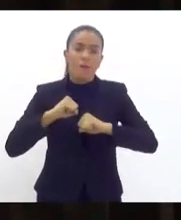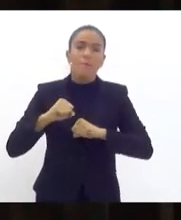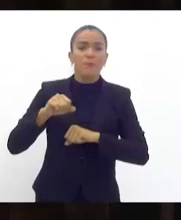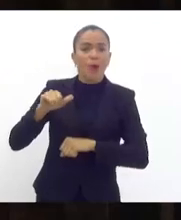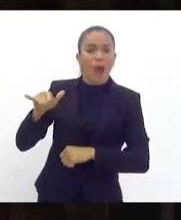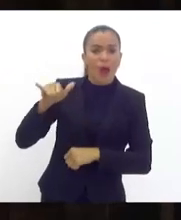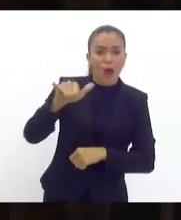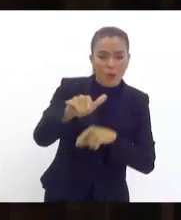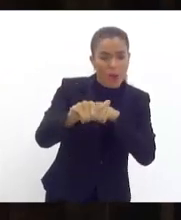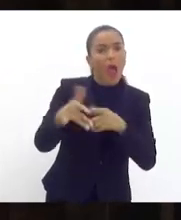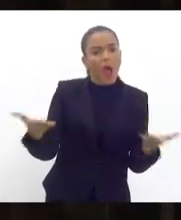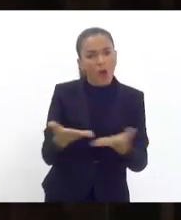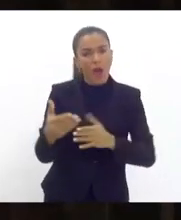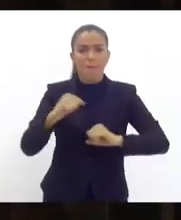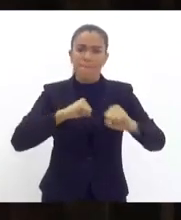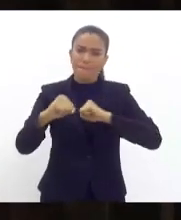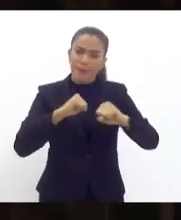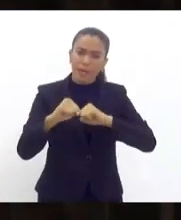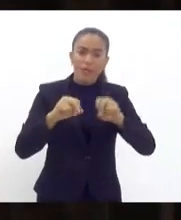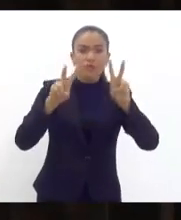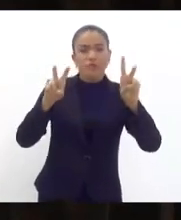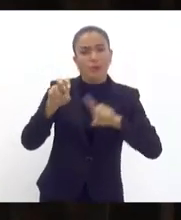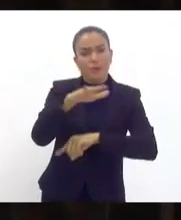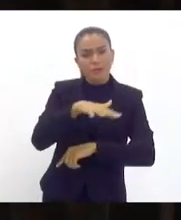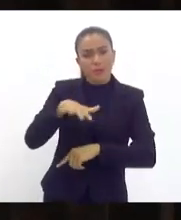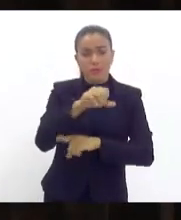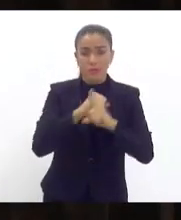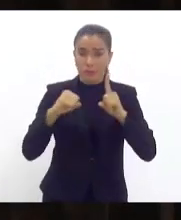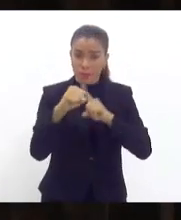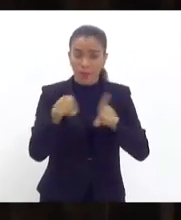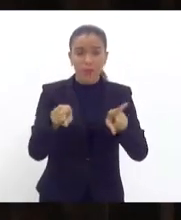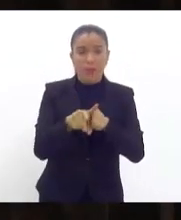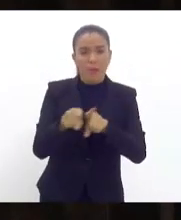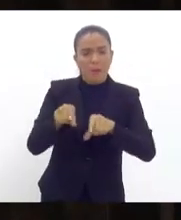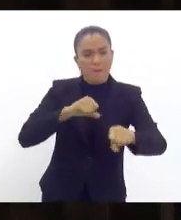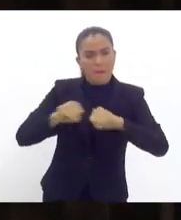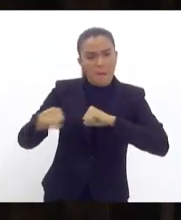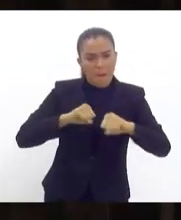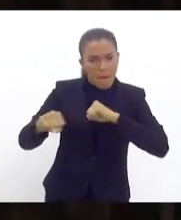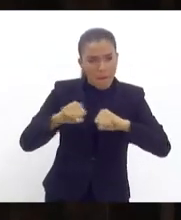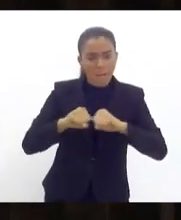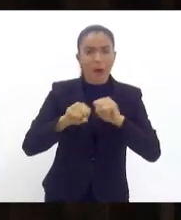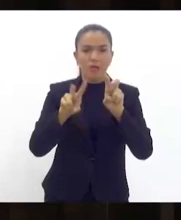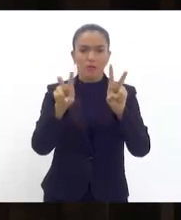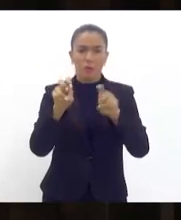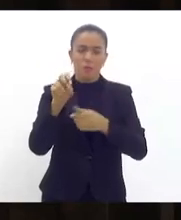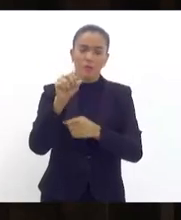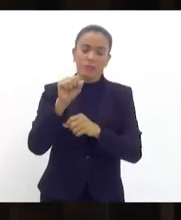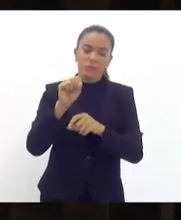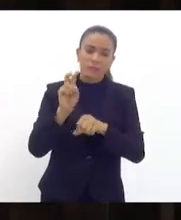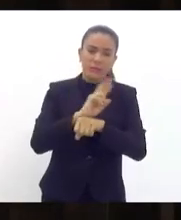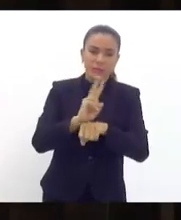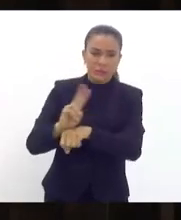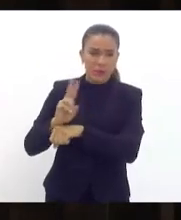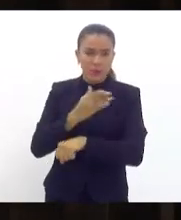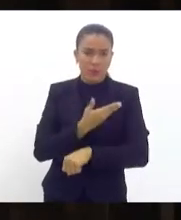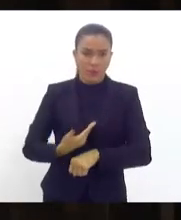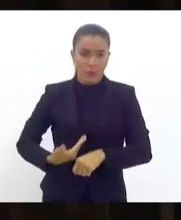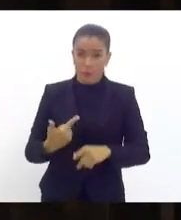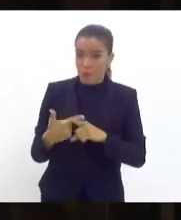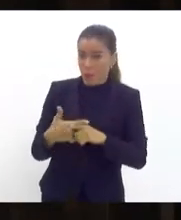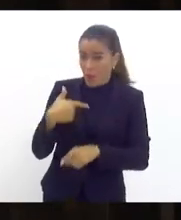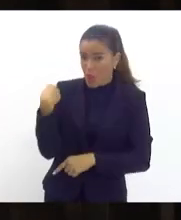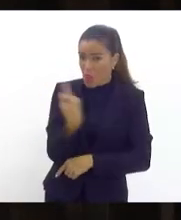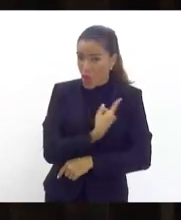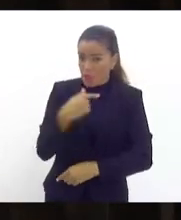Então tá na hora de brigar pela questão social tá na hora de brigar pela questão da Segurança Pública porque o